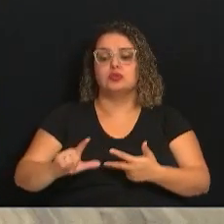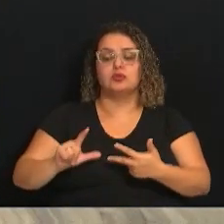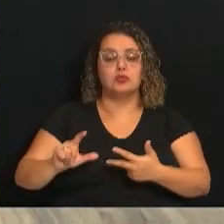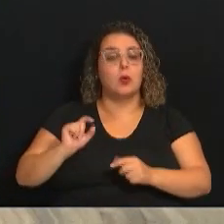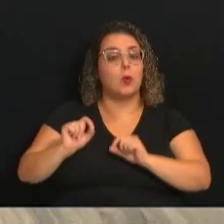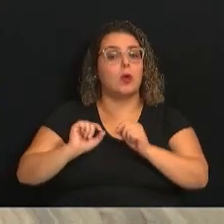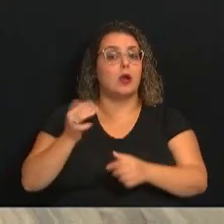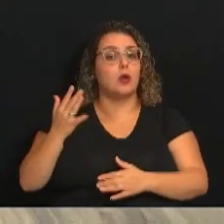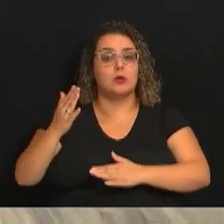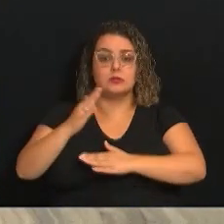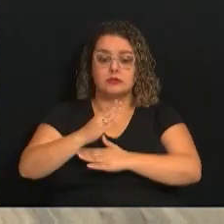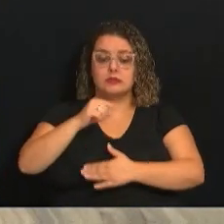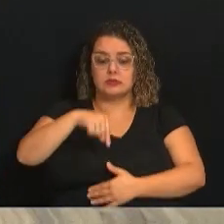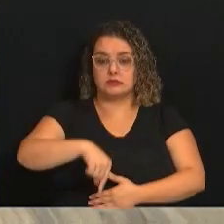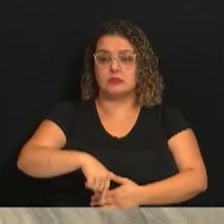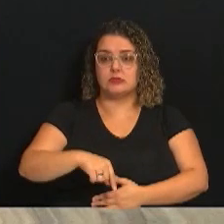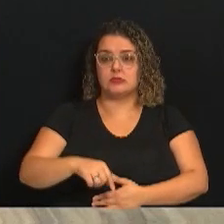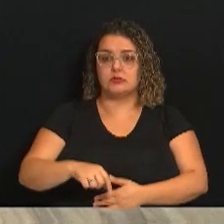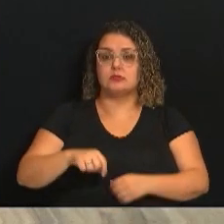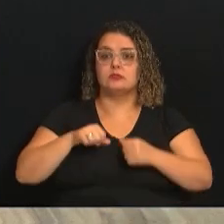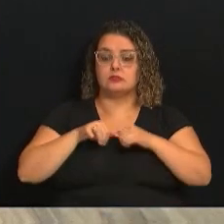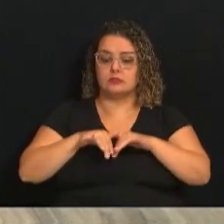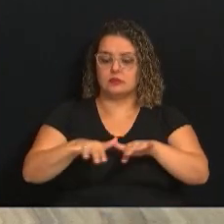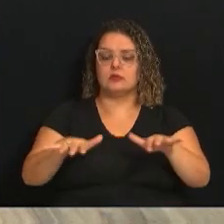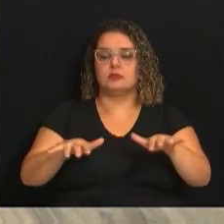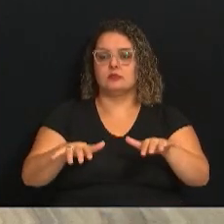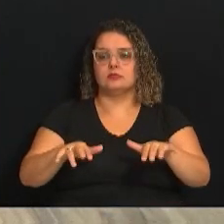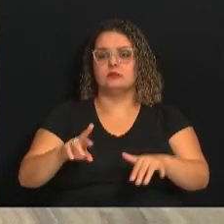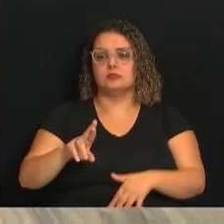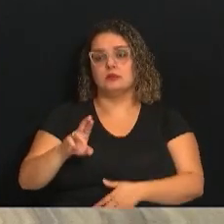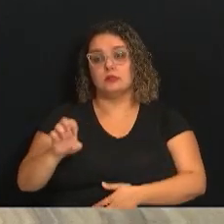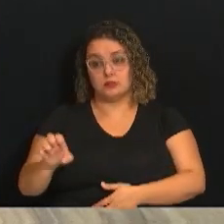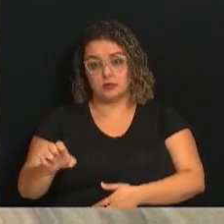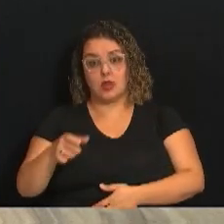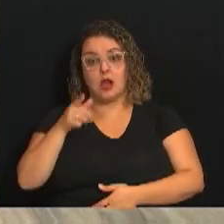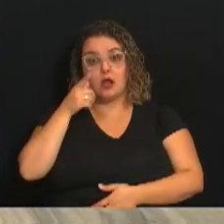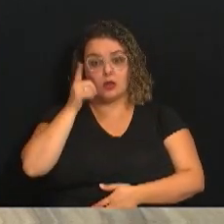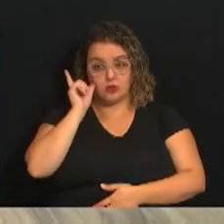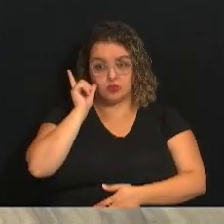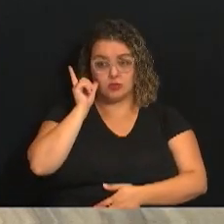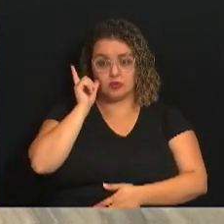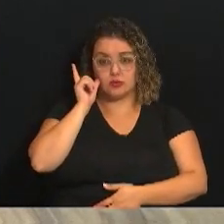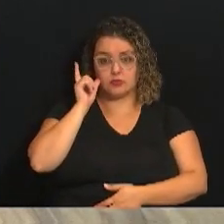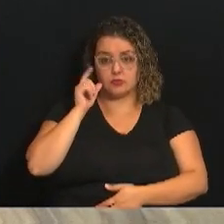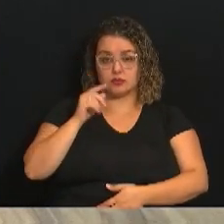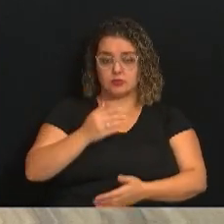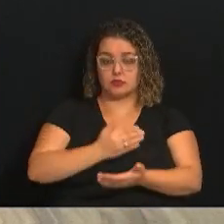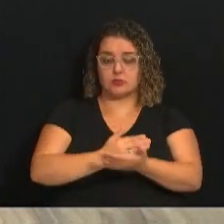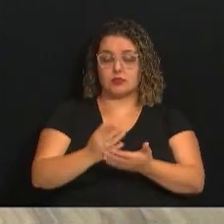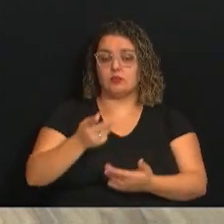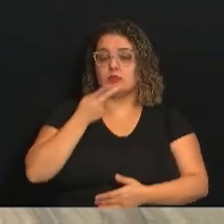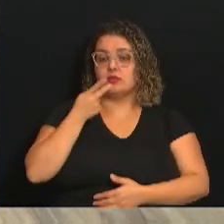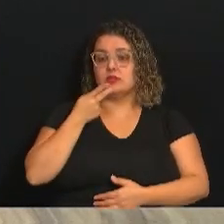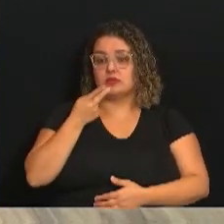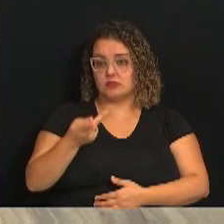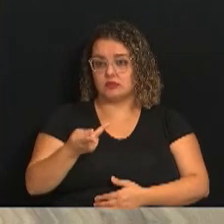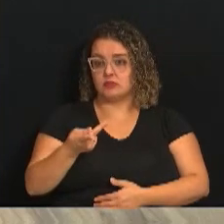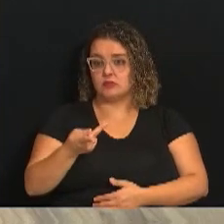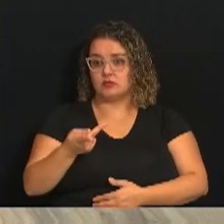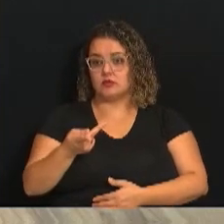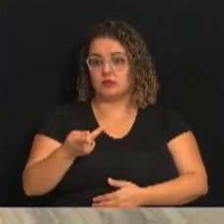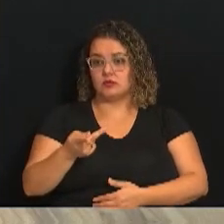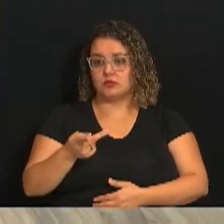de Campinas e repercutindo a reunião extraordinária que nós tivemos ontem. E a gente começa falando sobre